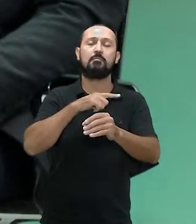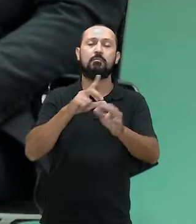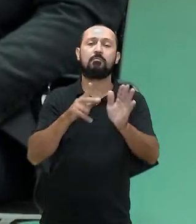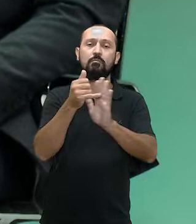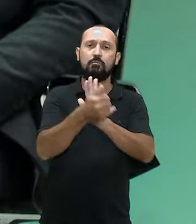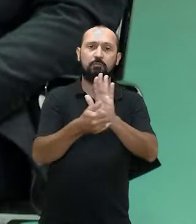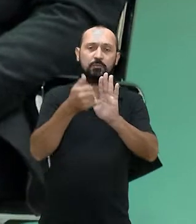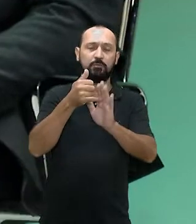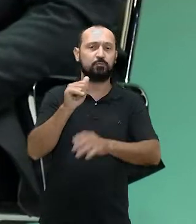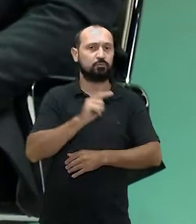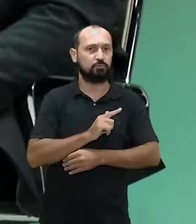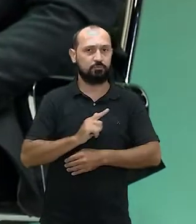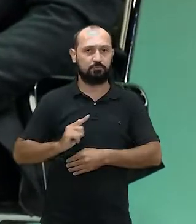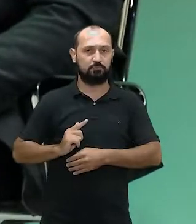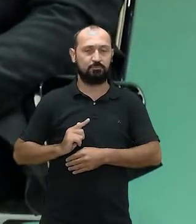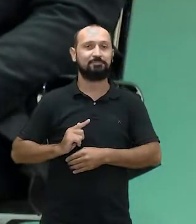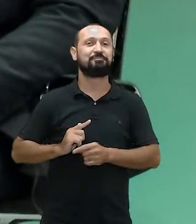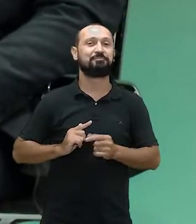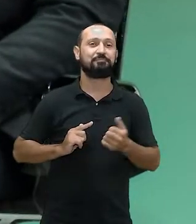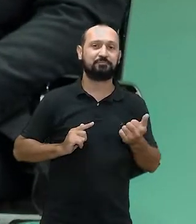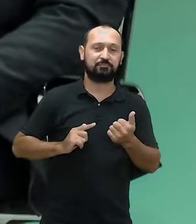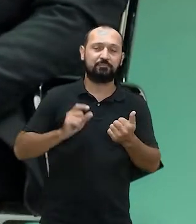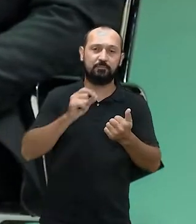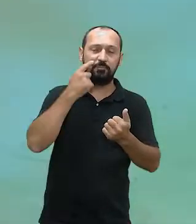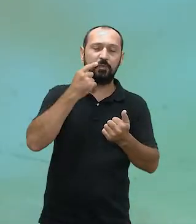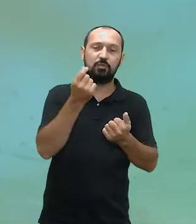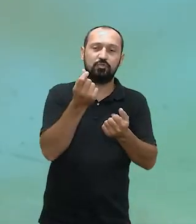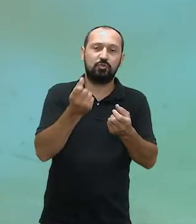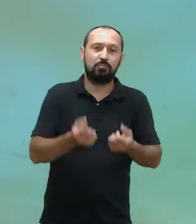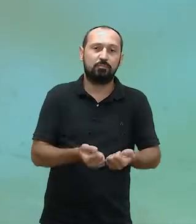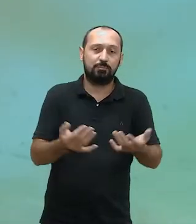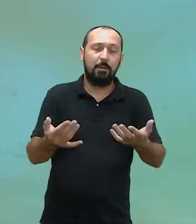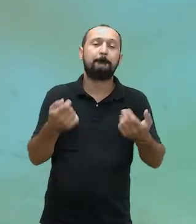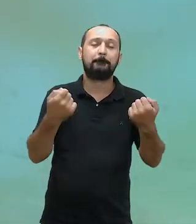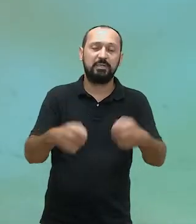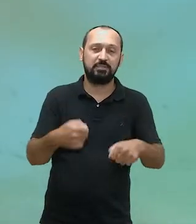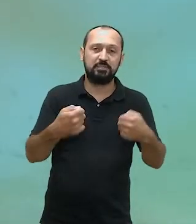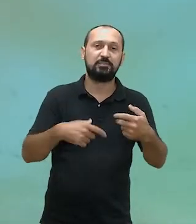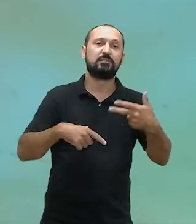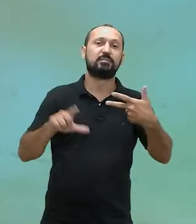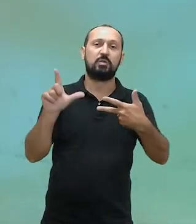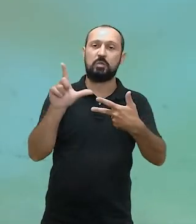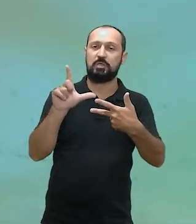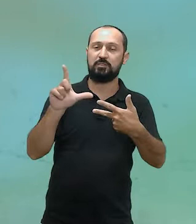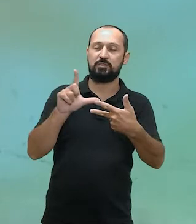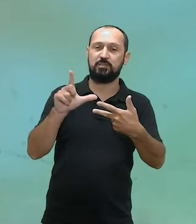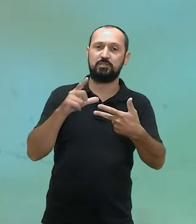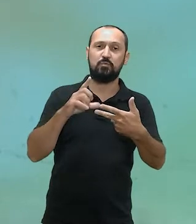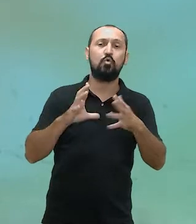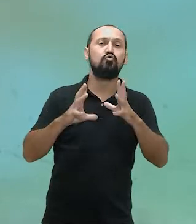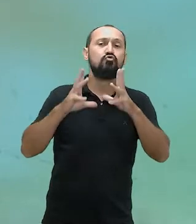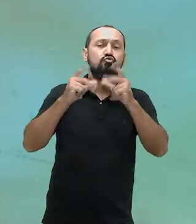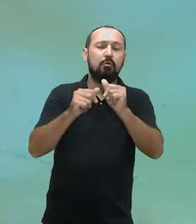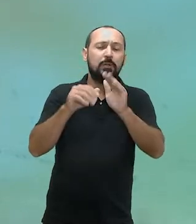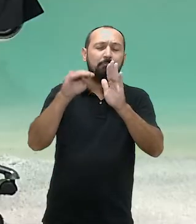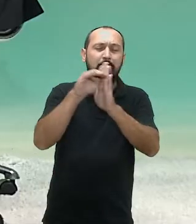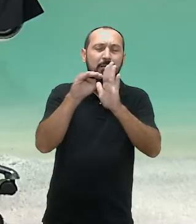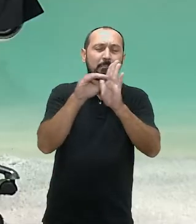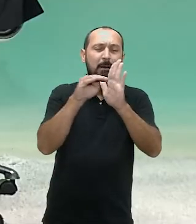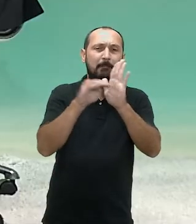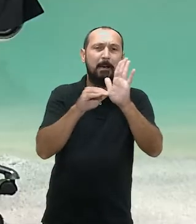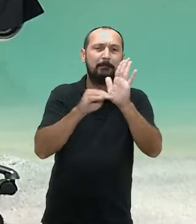programa de governo, essas despesas precisam passar pelo Poder Legislativo, todas sem exceção.